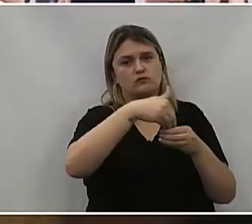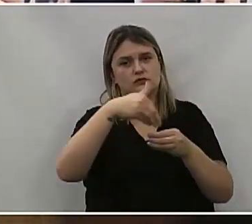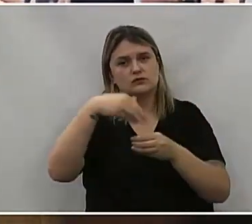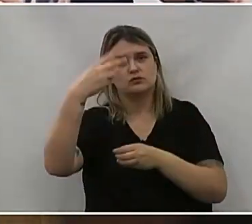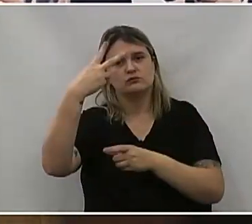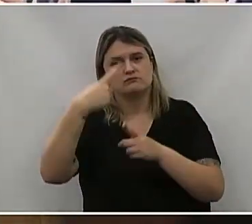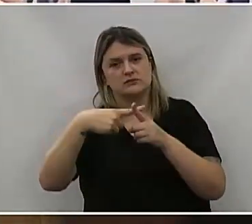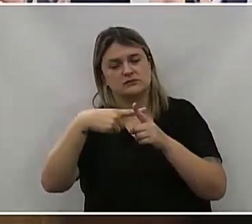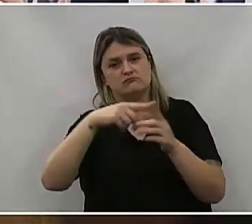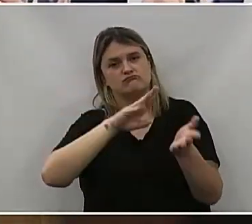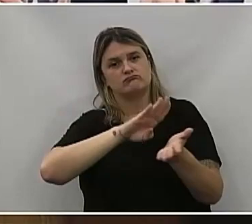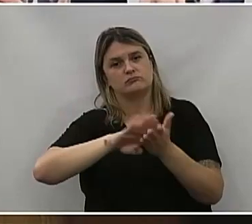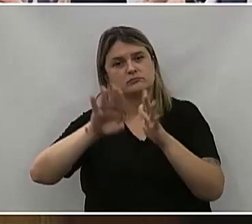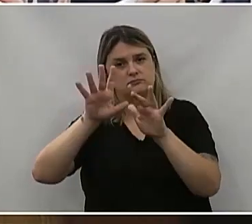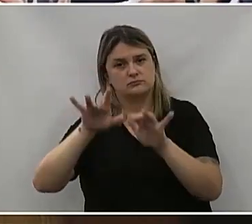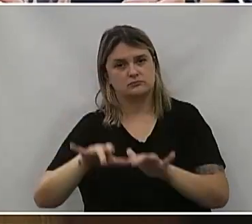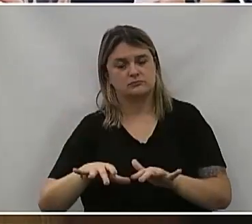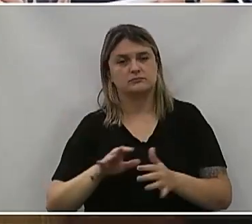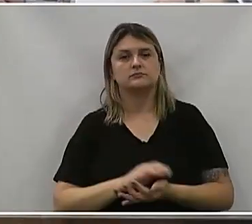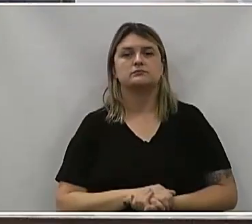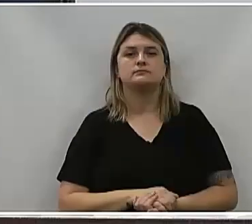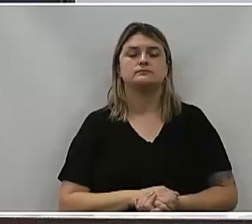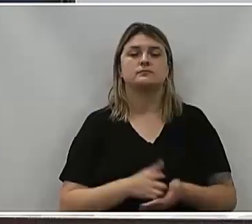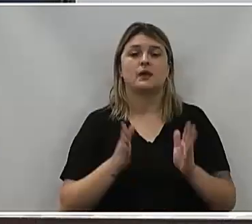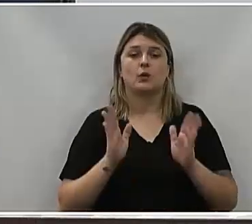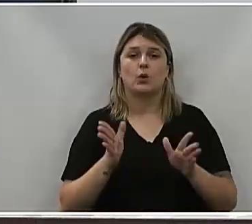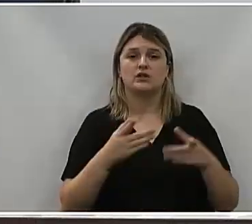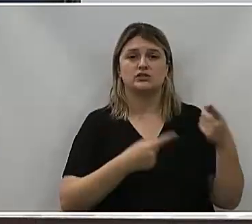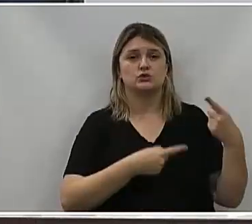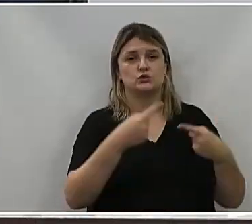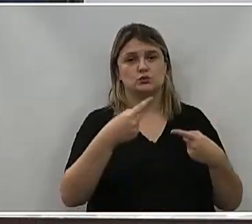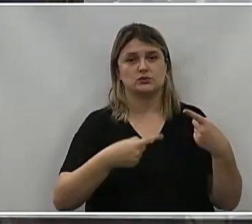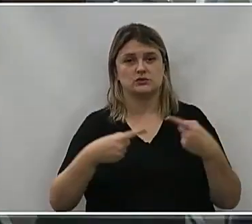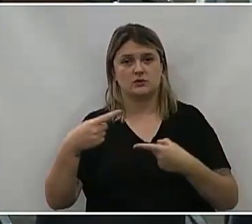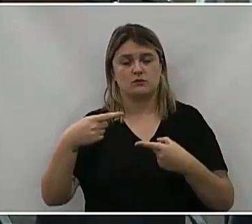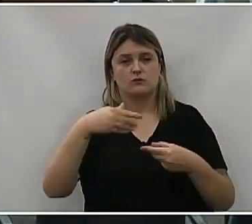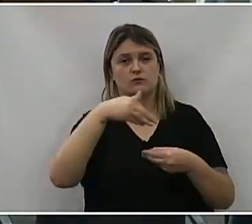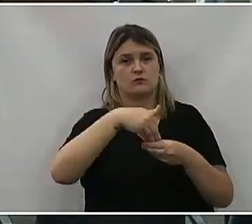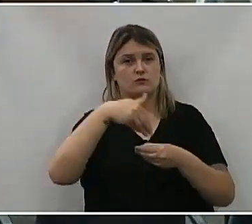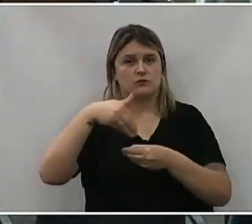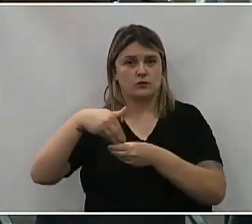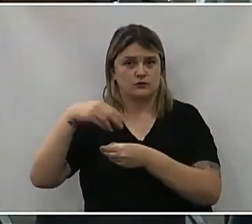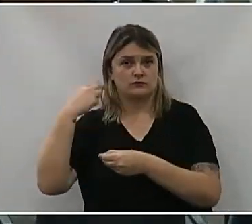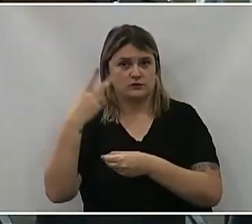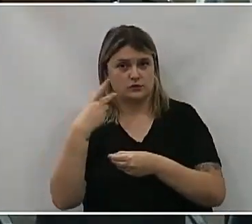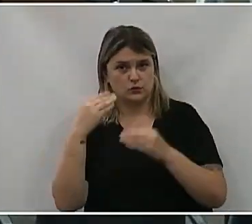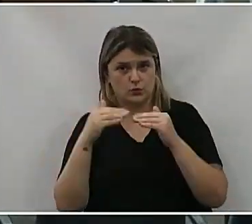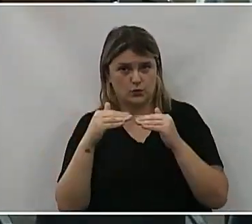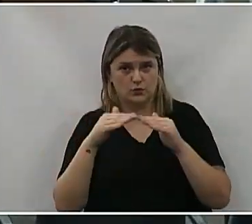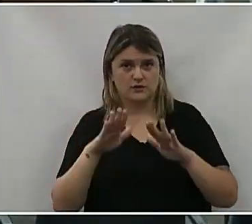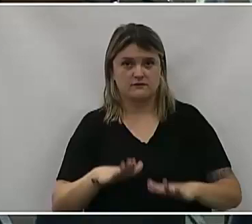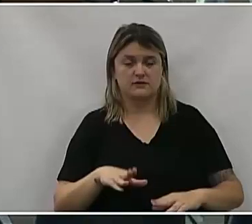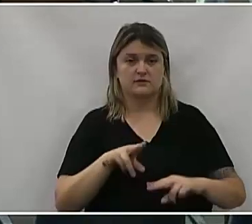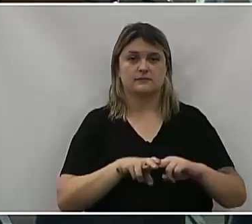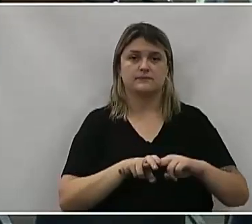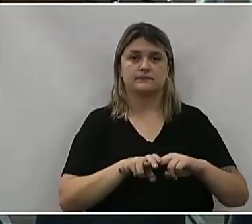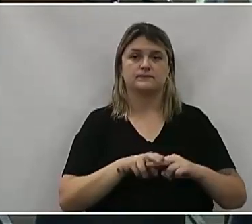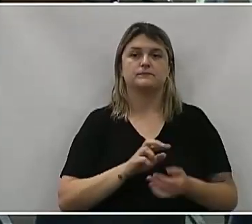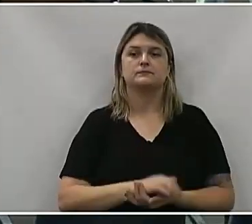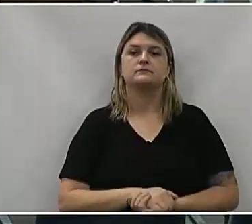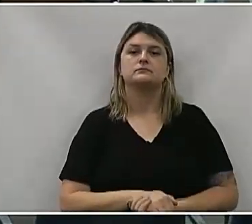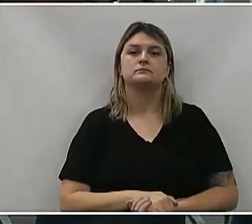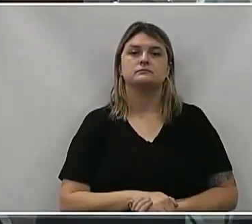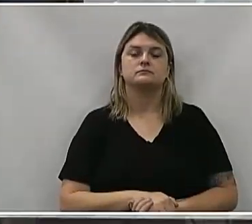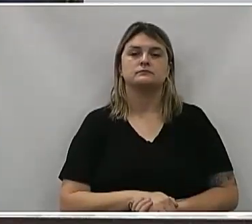turnos, com dispensa da redação final, é o parecer. Em discussão, em votação, senhores vereadores que aprovam, permaneçam como estão.